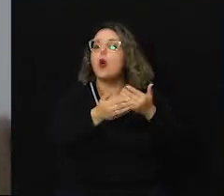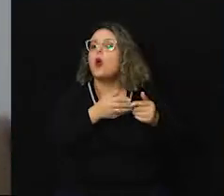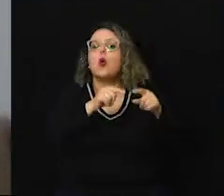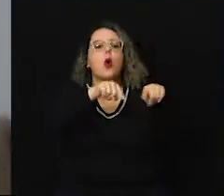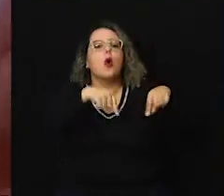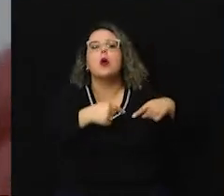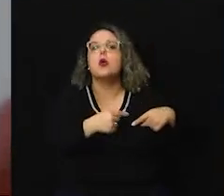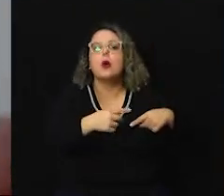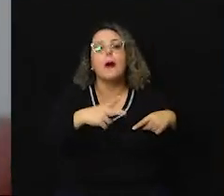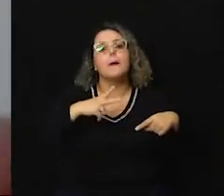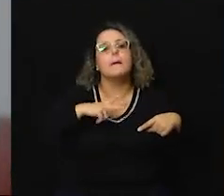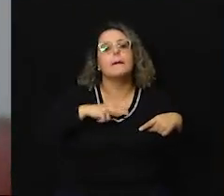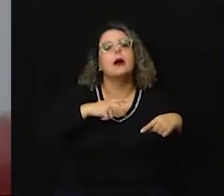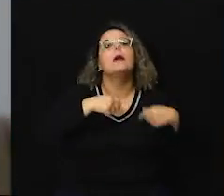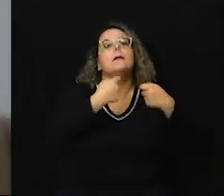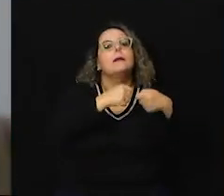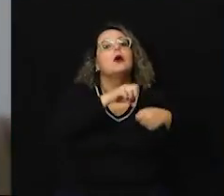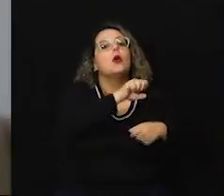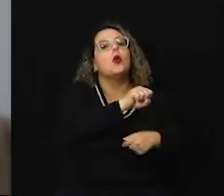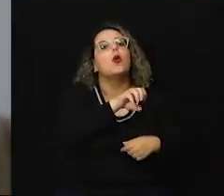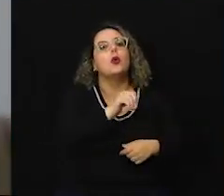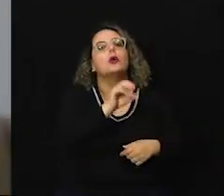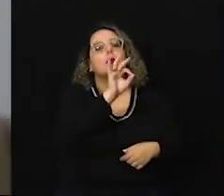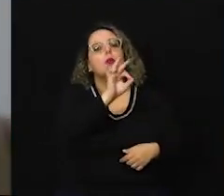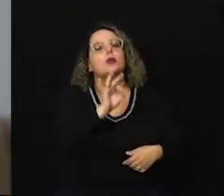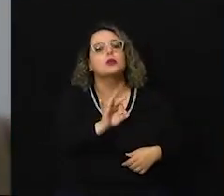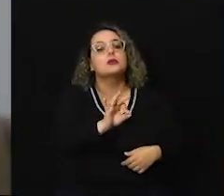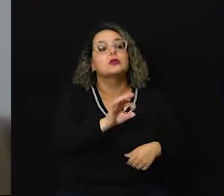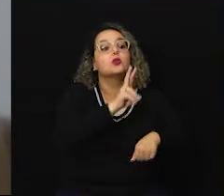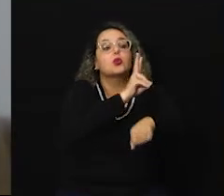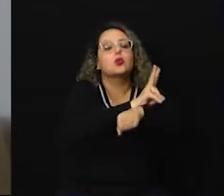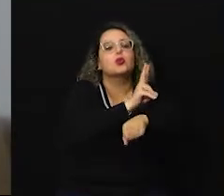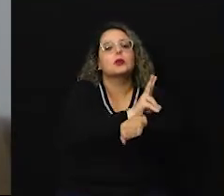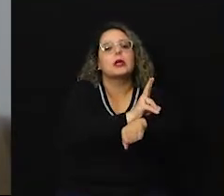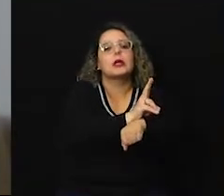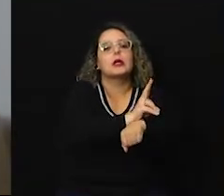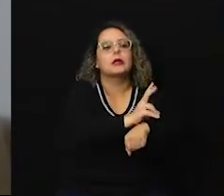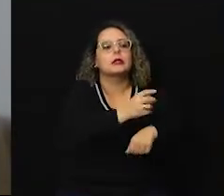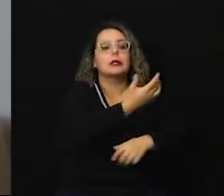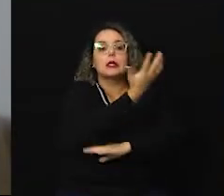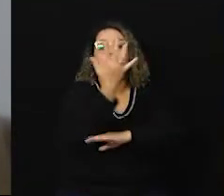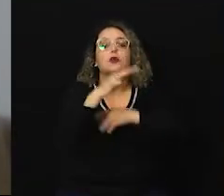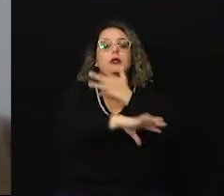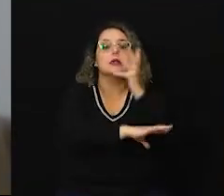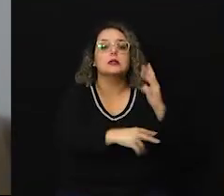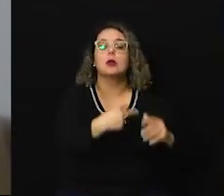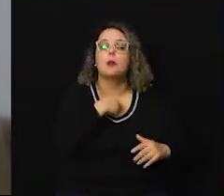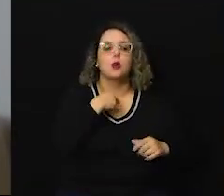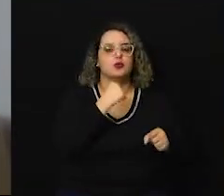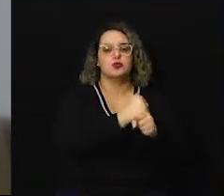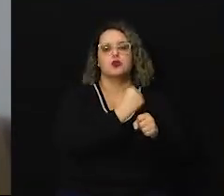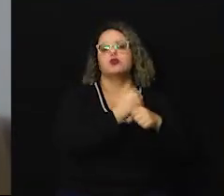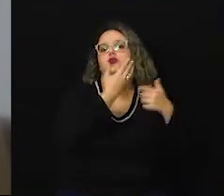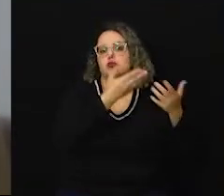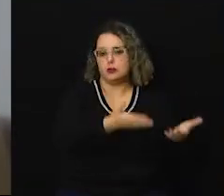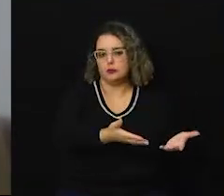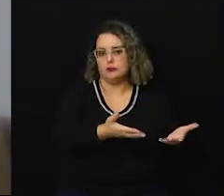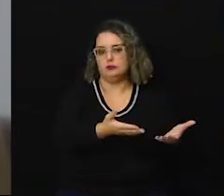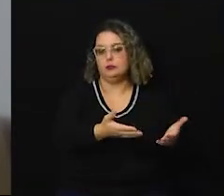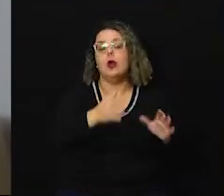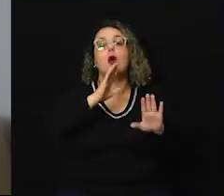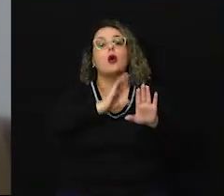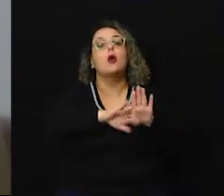qualquer propriedade privada Tem que manter oitenta por cento da sua área numa reserva legal então a dinâmica de desmatamento da Amazônia está muito